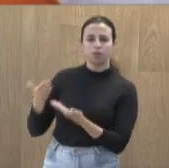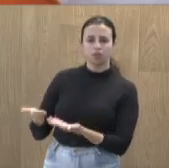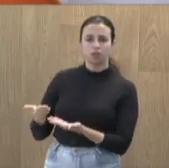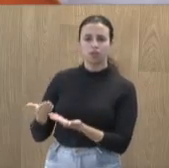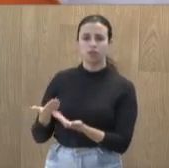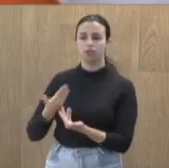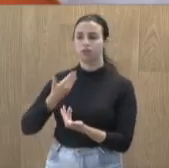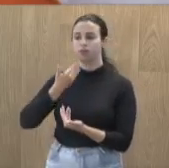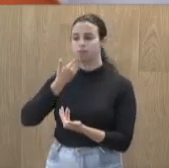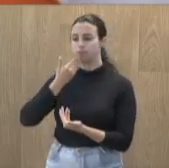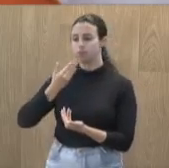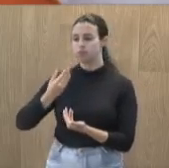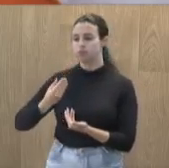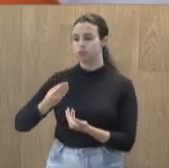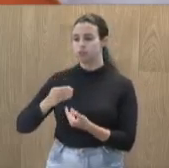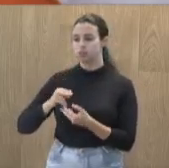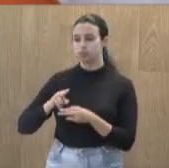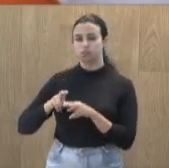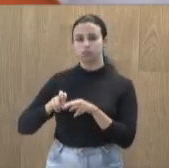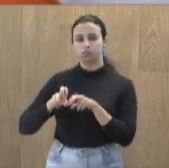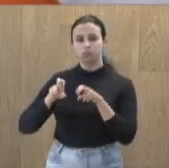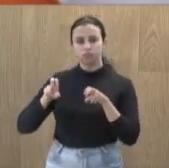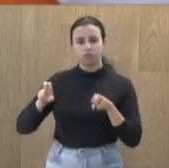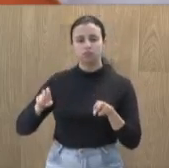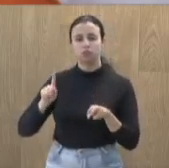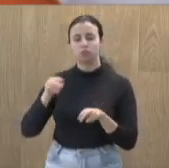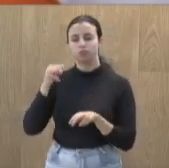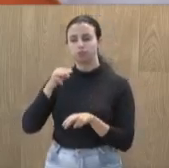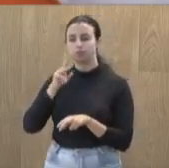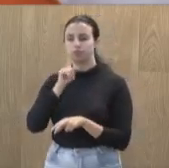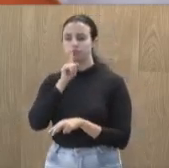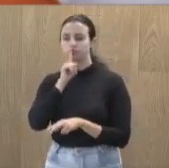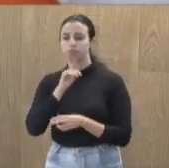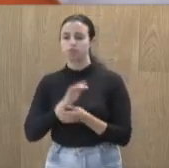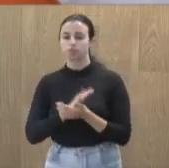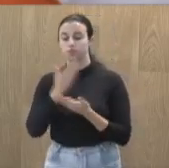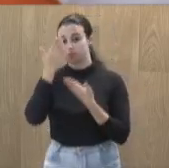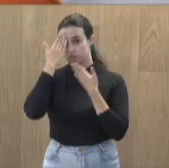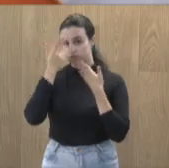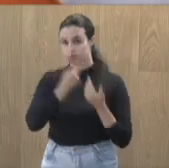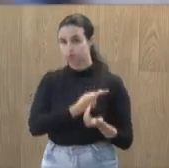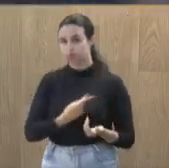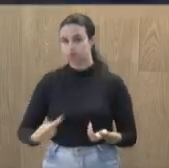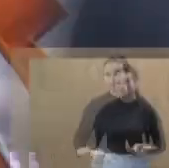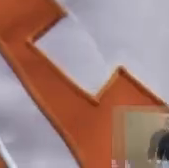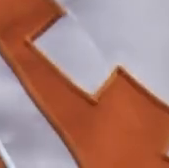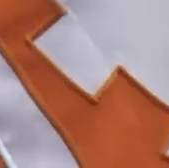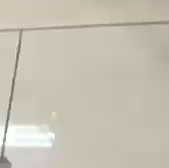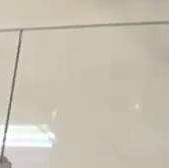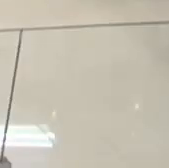plenário faça um minuto de silêncio em memória dessa grande cidadã. Obrigado, senhor presidente. Obrigado, vereador.